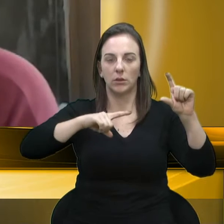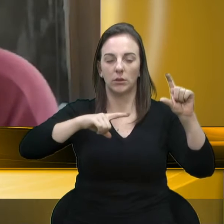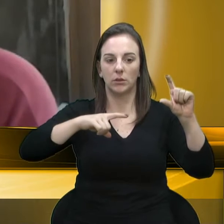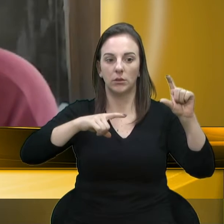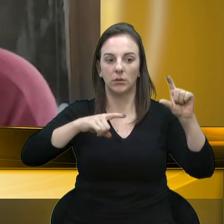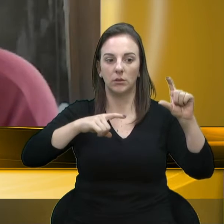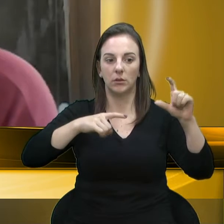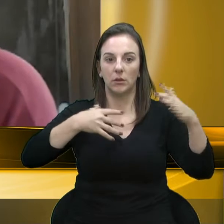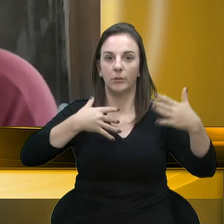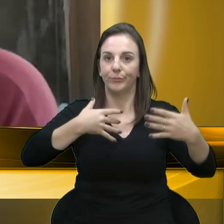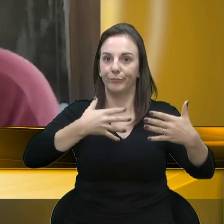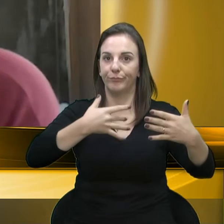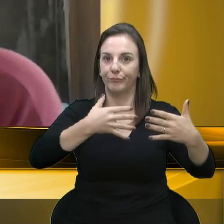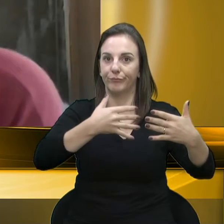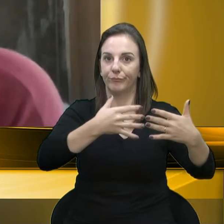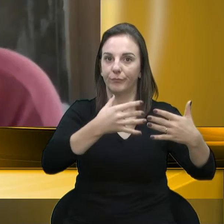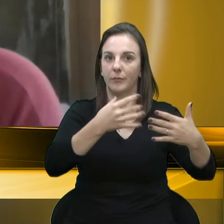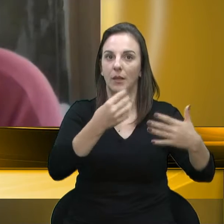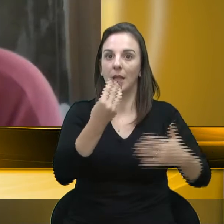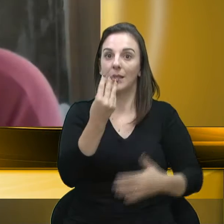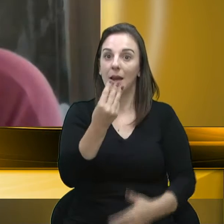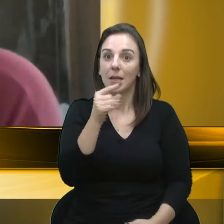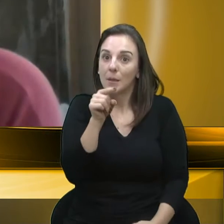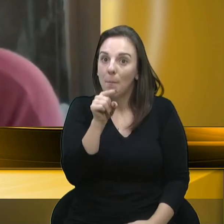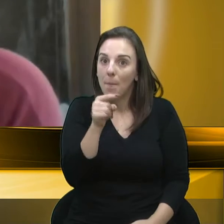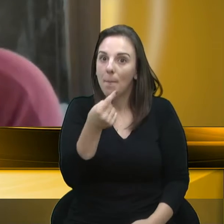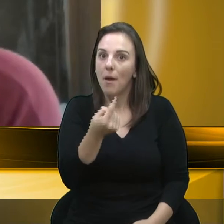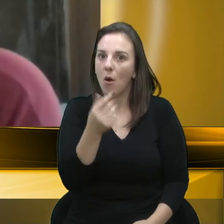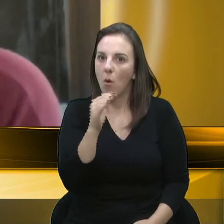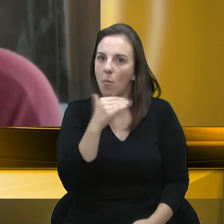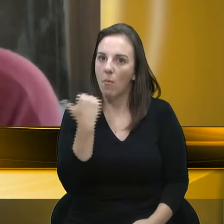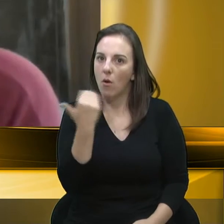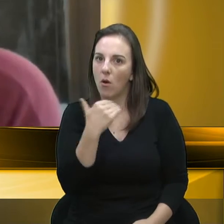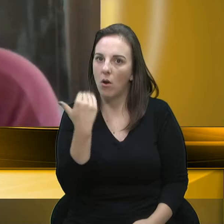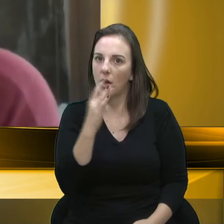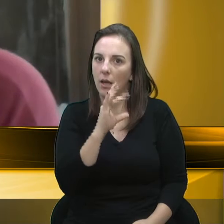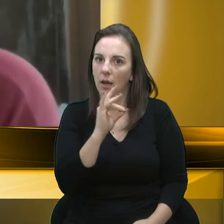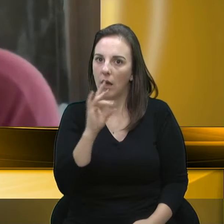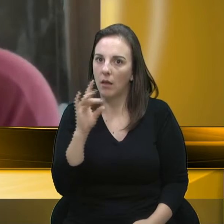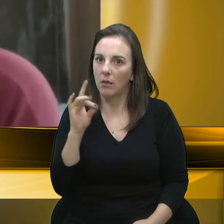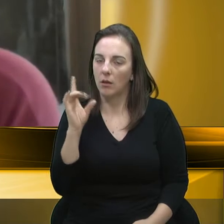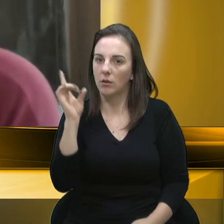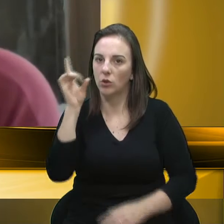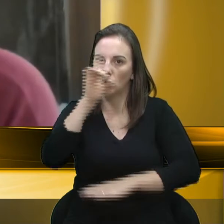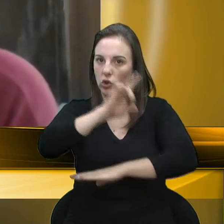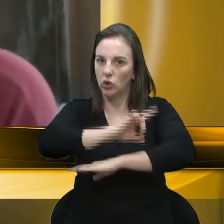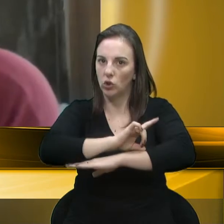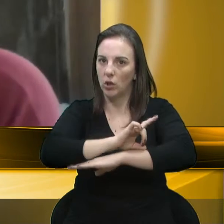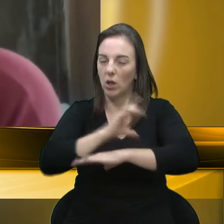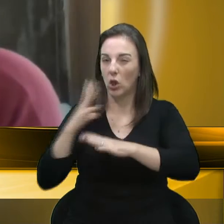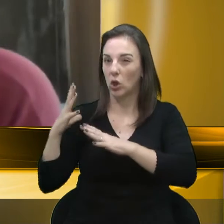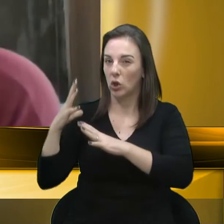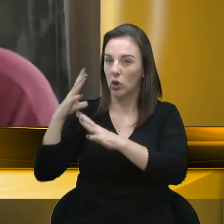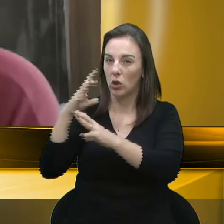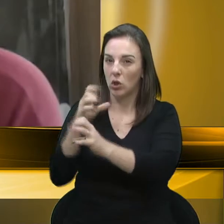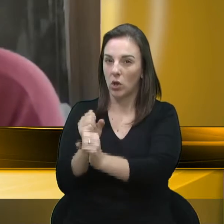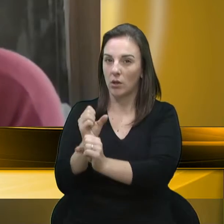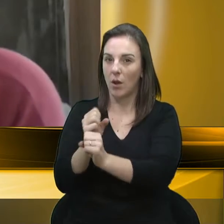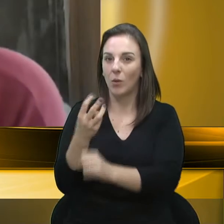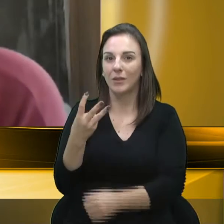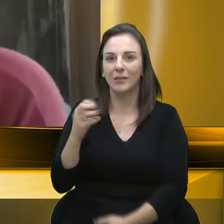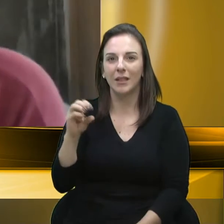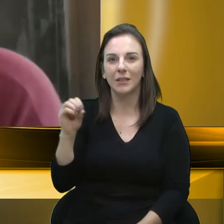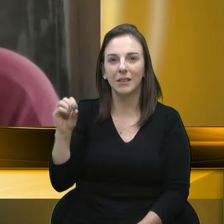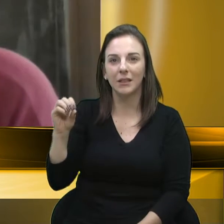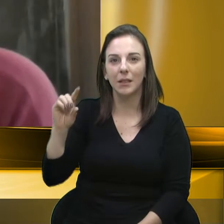3 mil mortes por dia e um total de mortes acumuladas de 300 mil ainda esse mês, o quadro fica